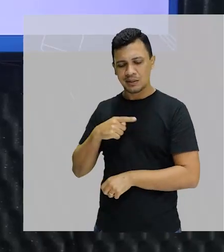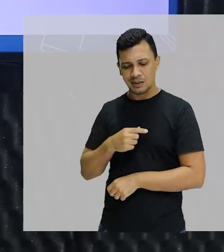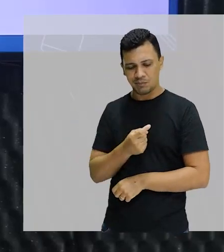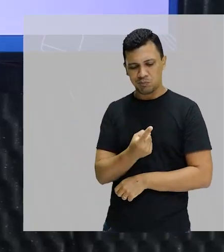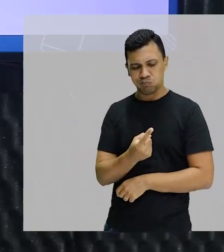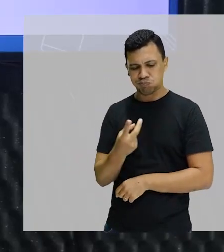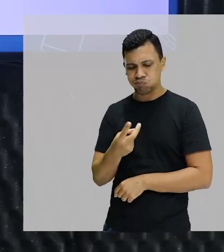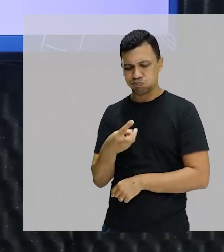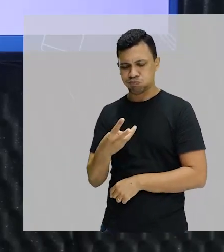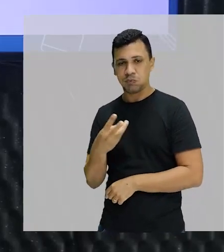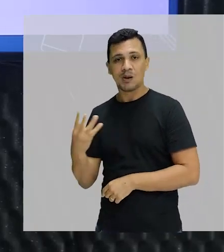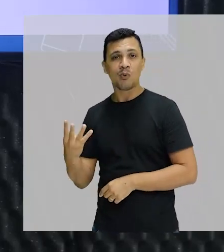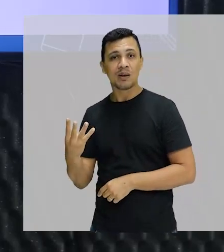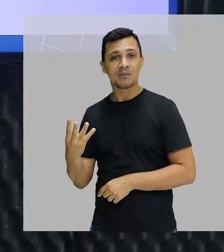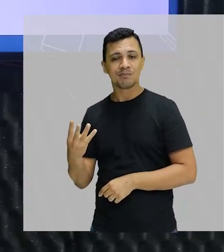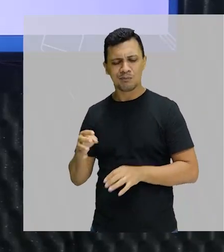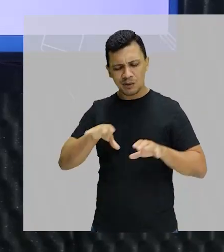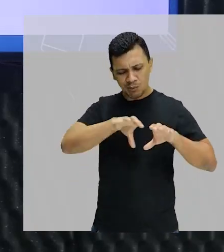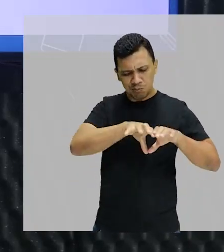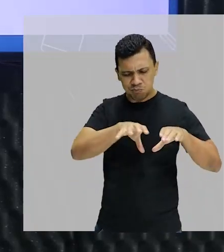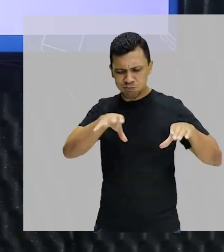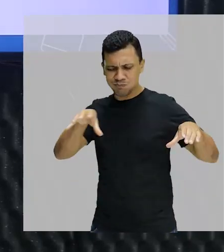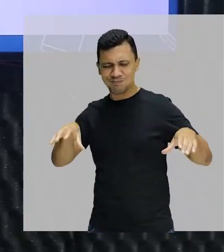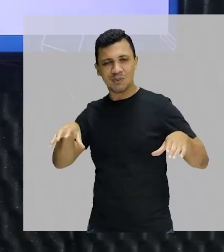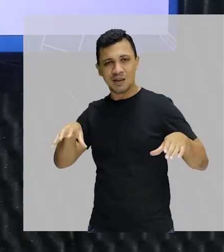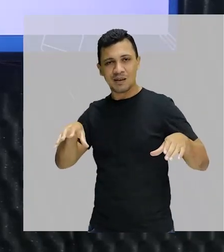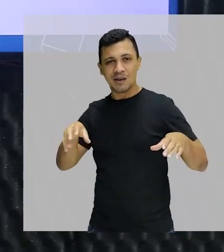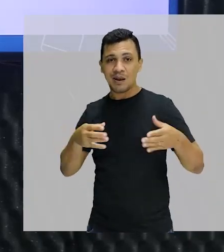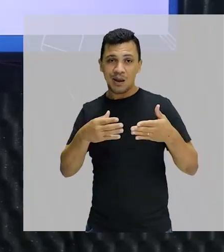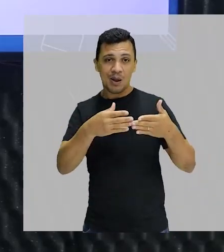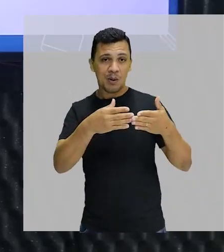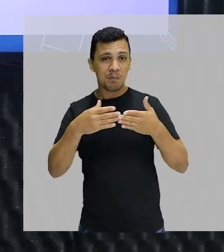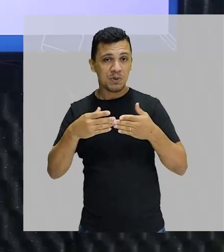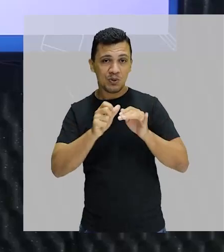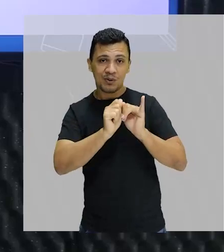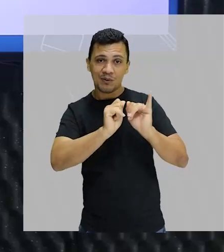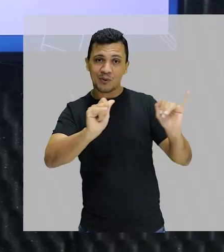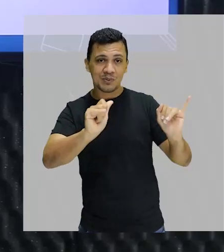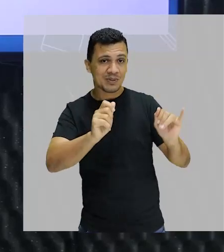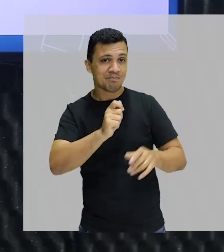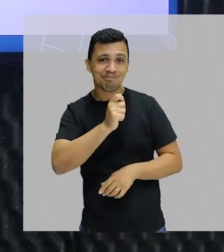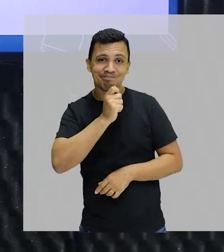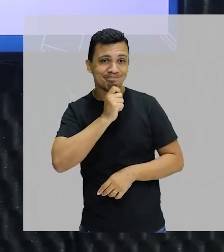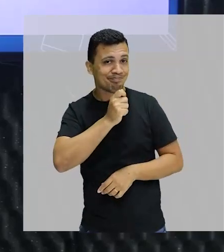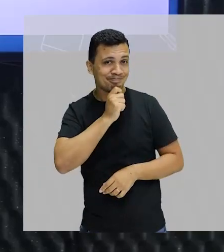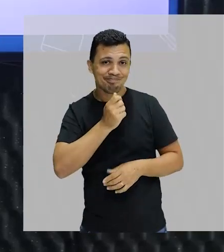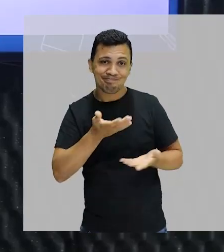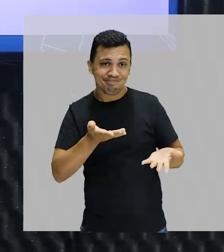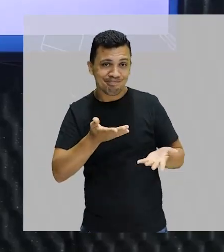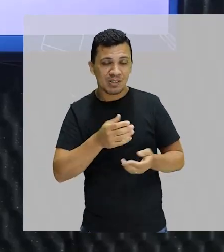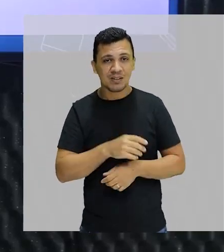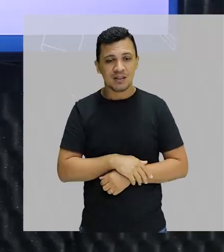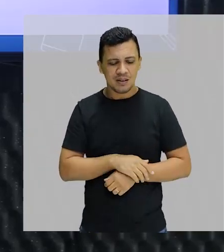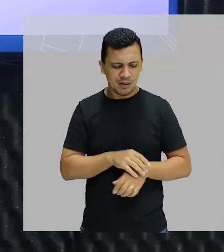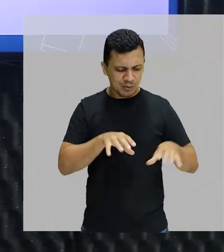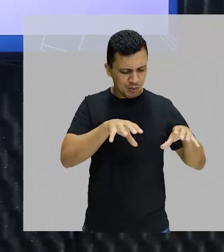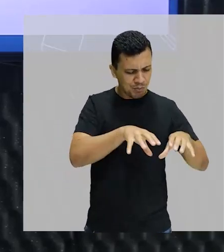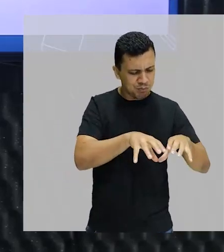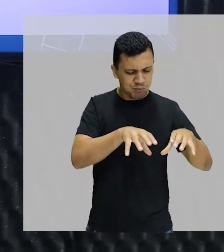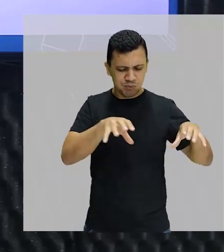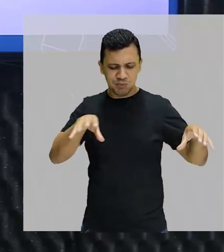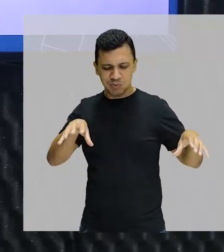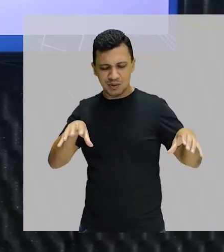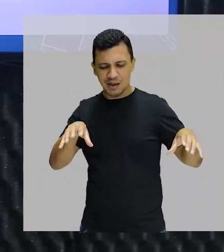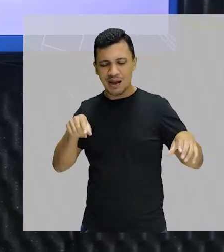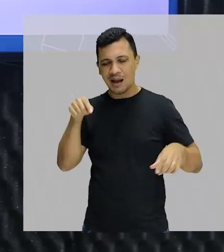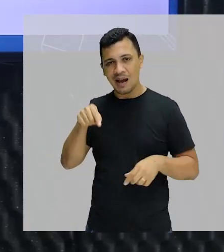fiz? Eu cortei um pedaço. Já que ele pediu uma informação que a gente ainda não sabe quanto é que vale, esse pedacinho foi cortado, eu peguei